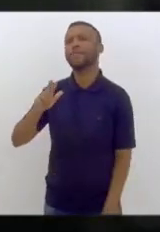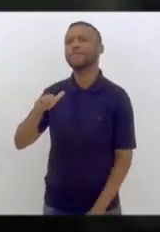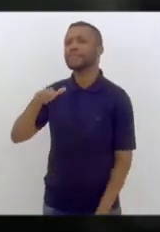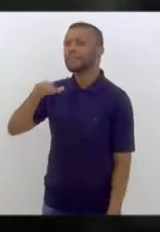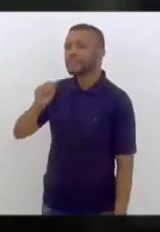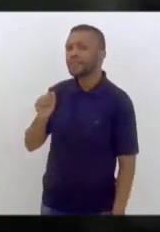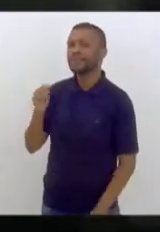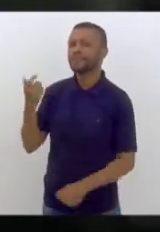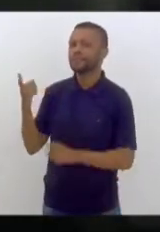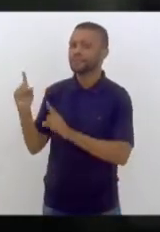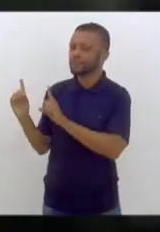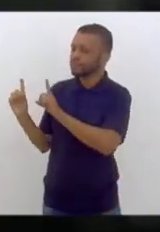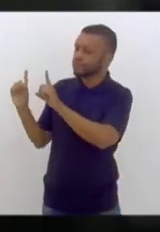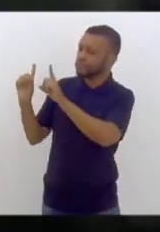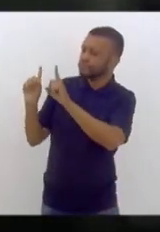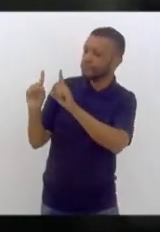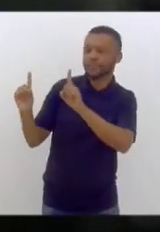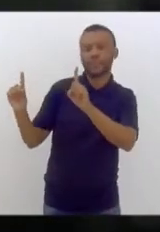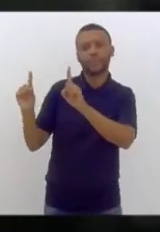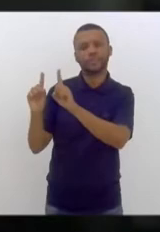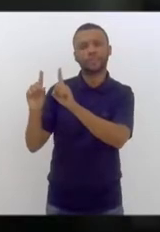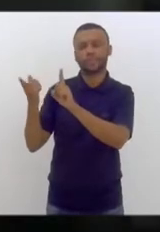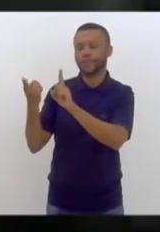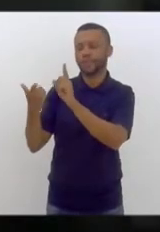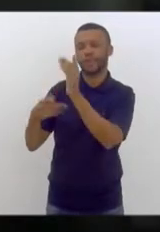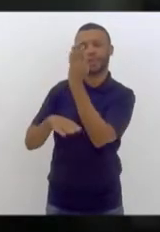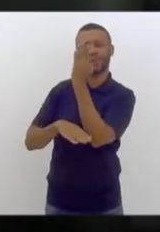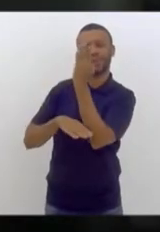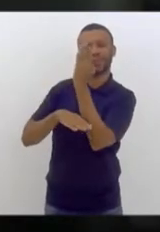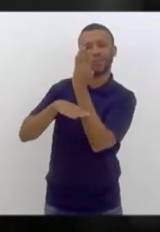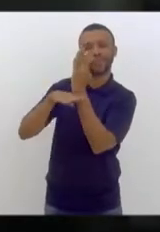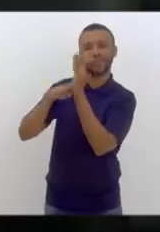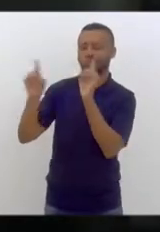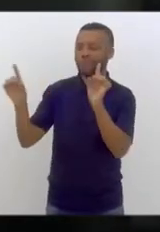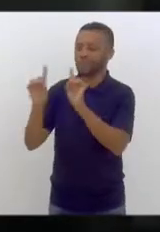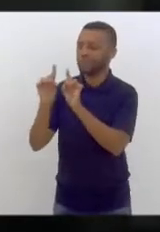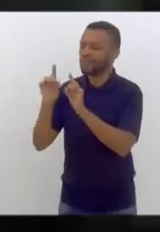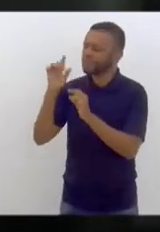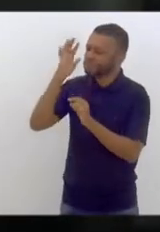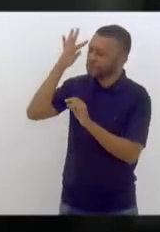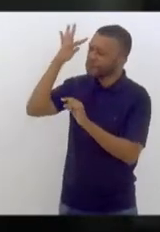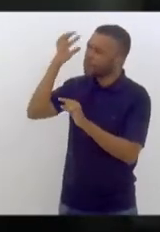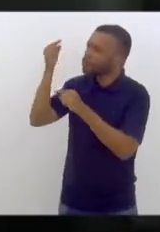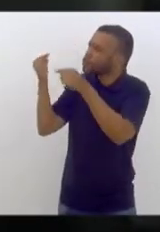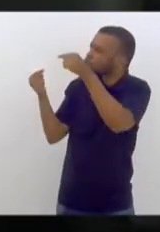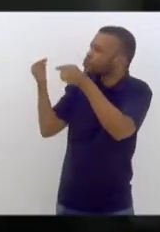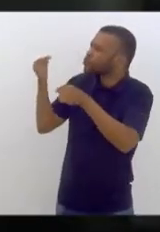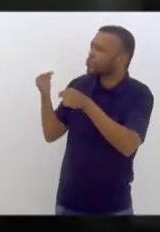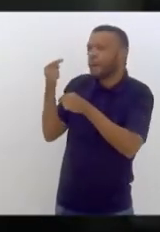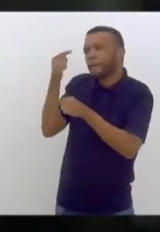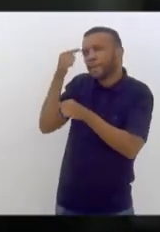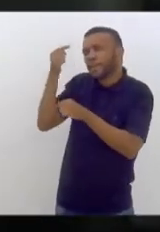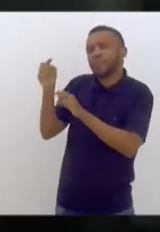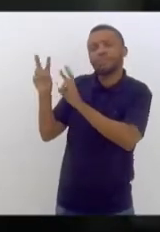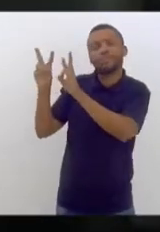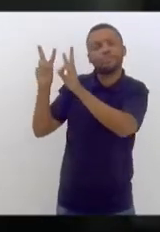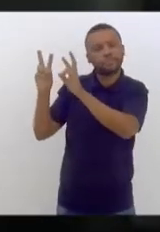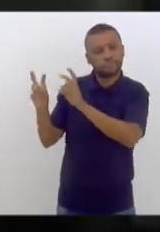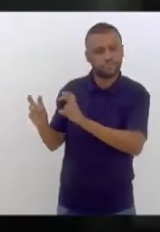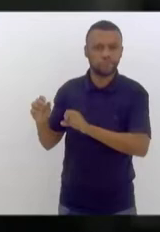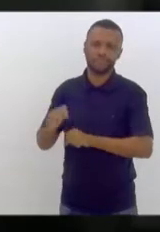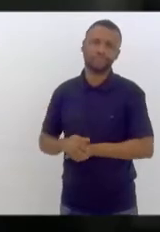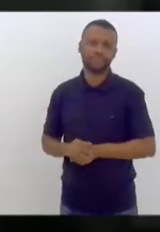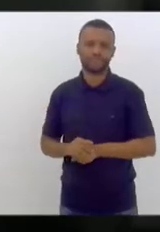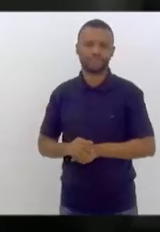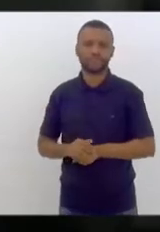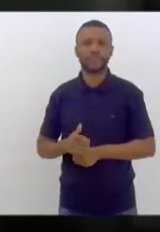no caminho para cá, né, no elevador, e estávamos exatamente pensando nessa questão. Existem